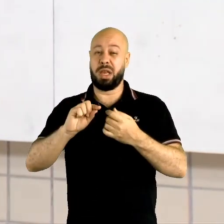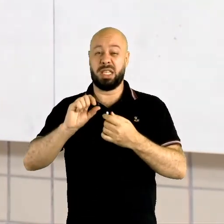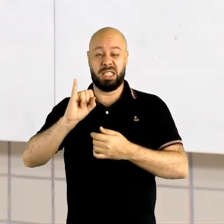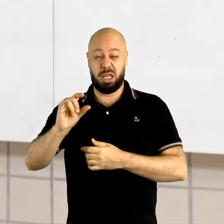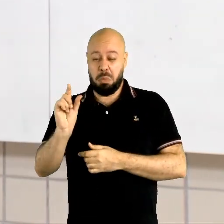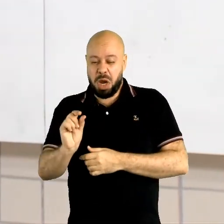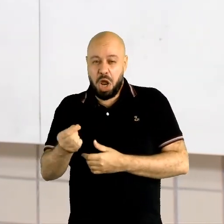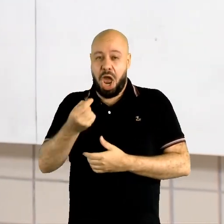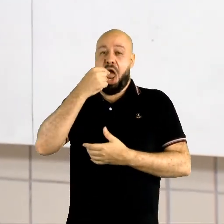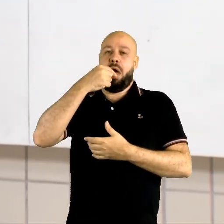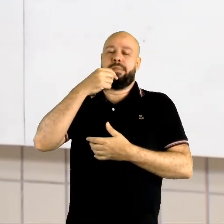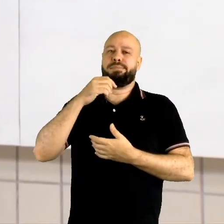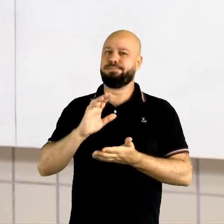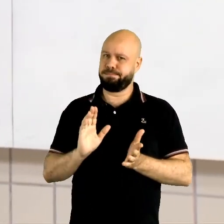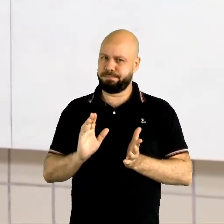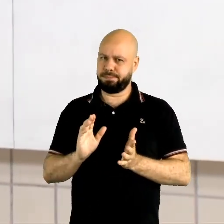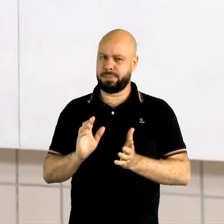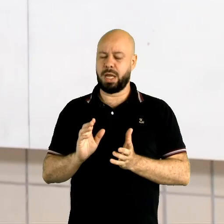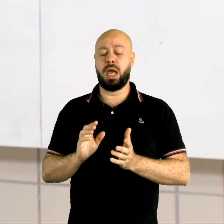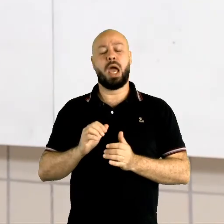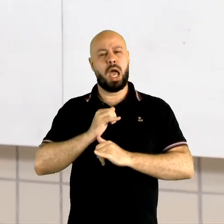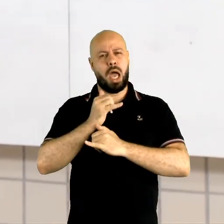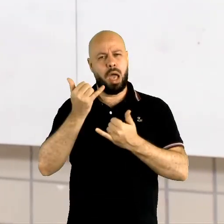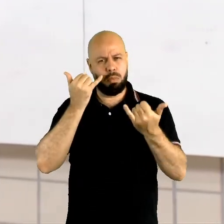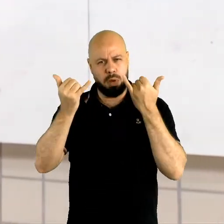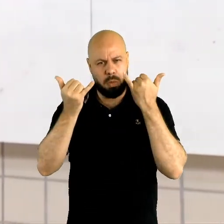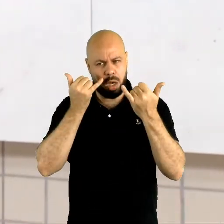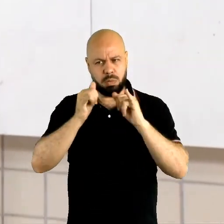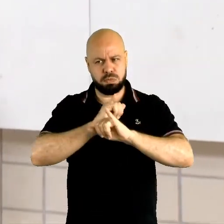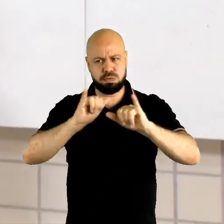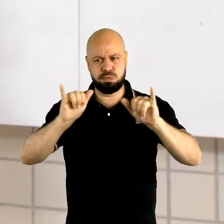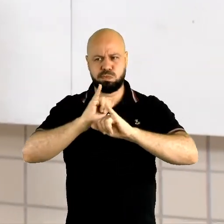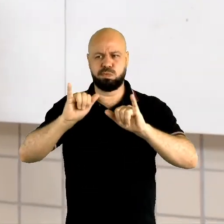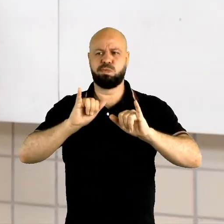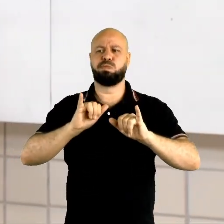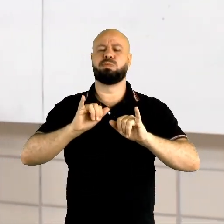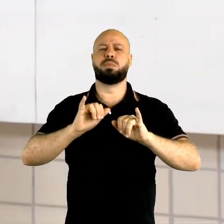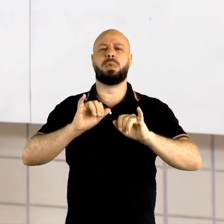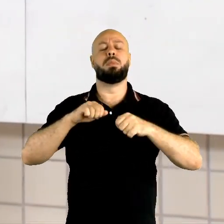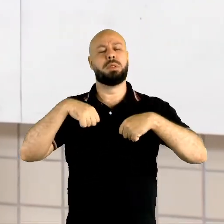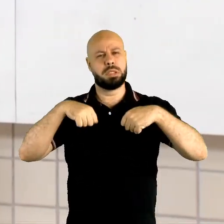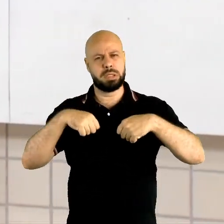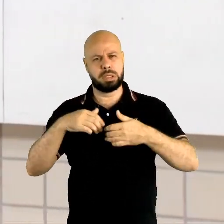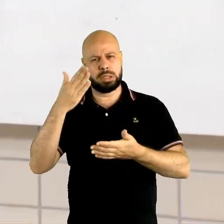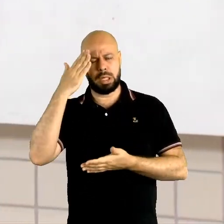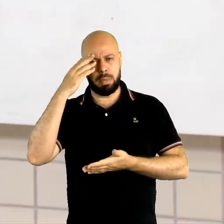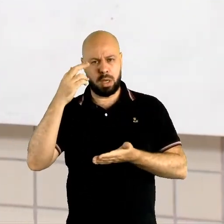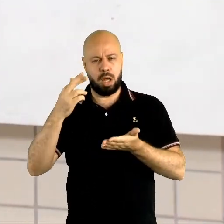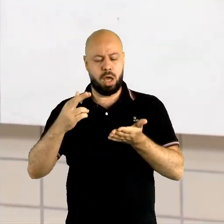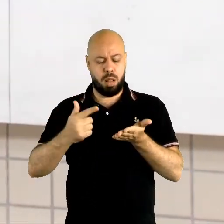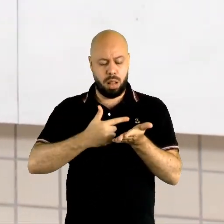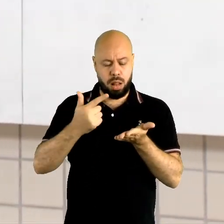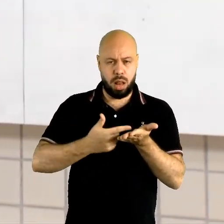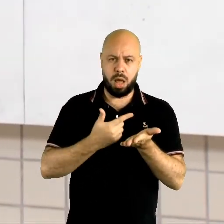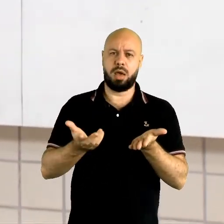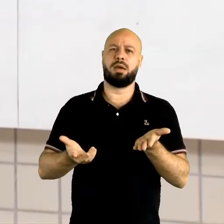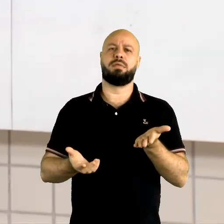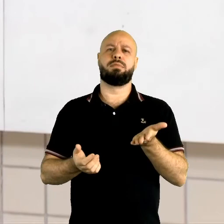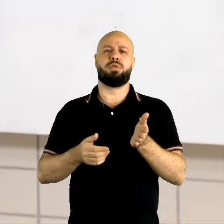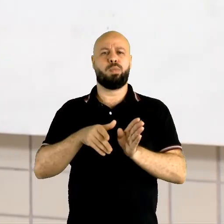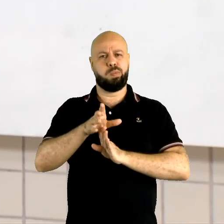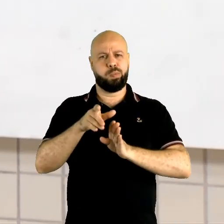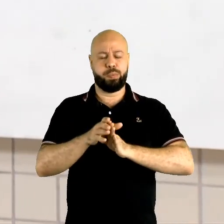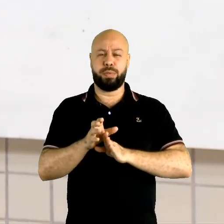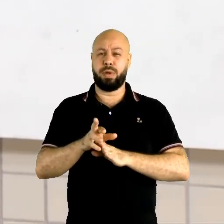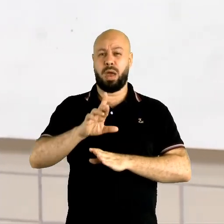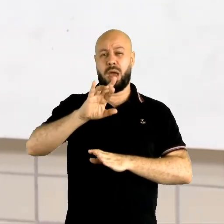pequena. Tudo isso é importante, são informações importantes na hora de se montar um manual, na hora de se montar uma receita, qualquer coisa. Você